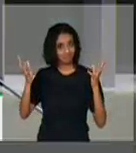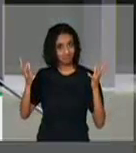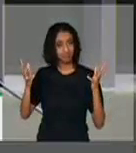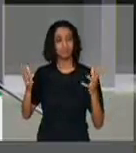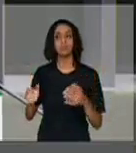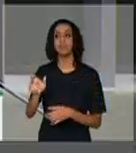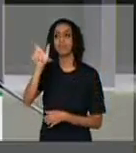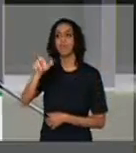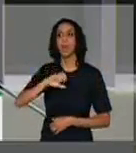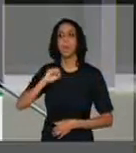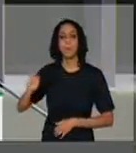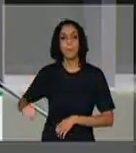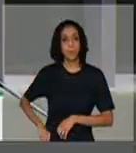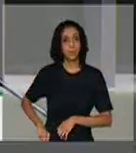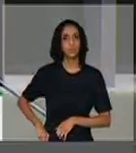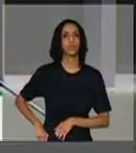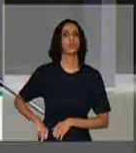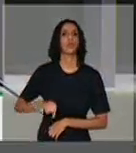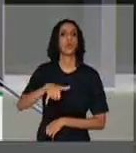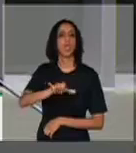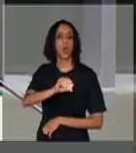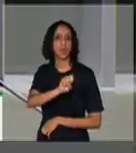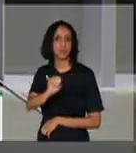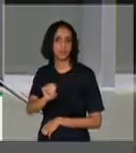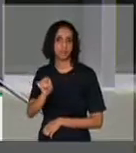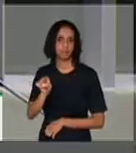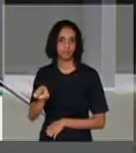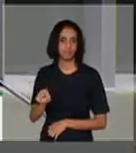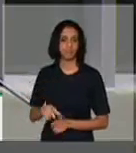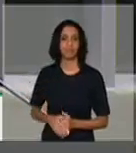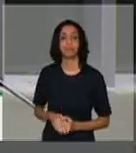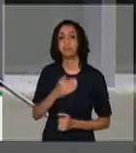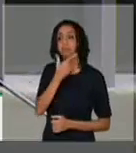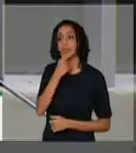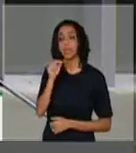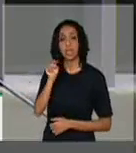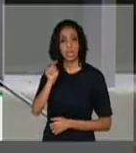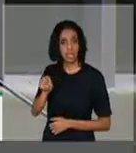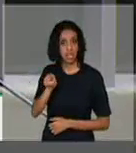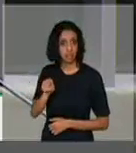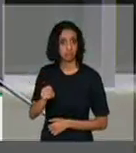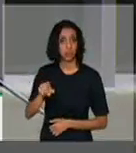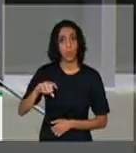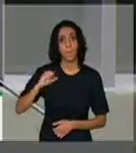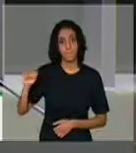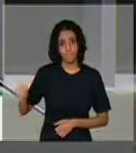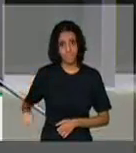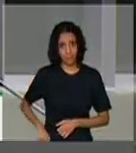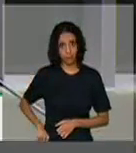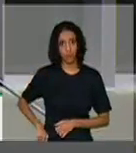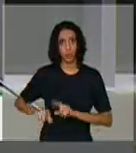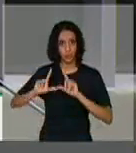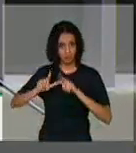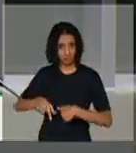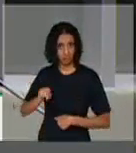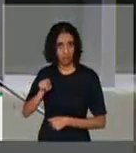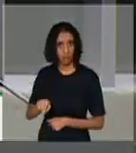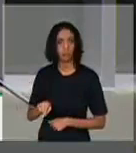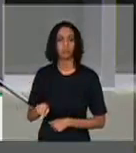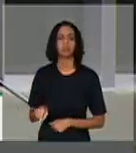presença do embaixador Yossi Shelley. O embaixador Yossi Shelley tem da melhor